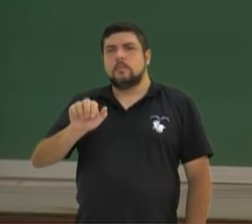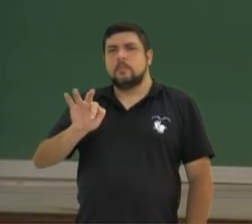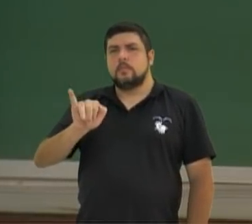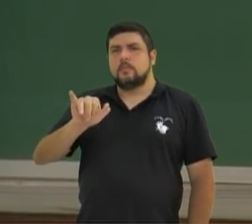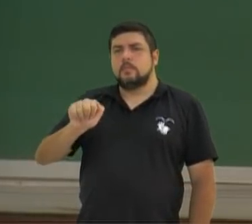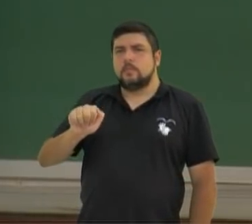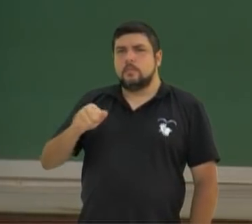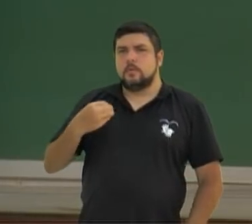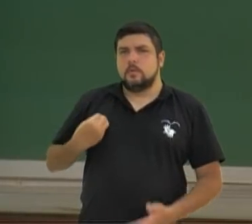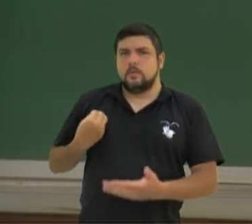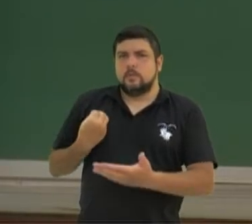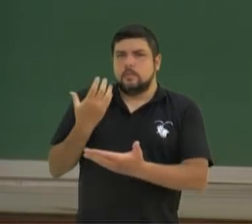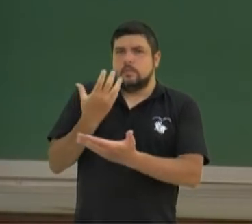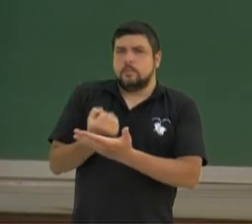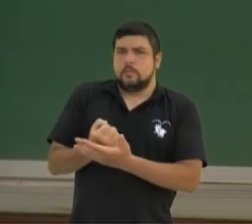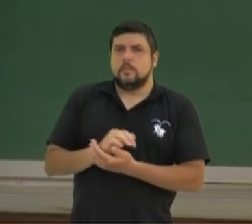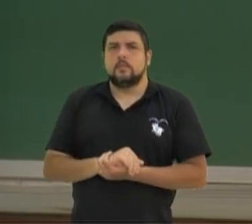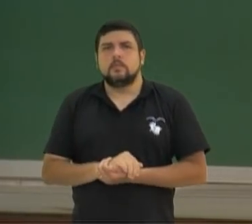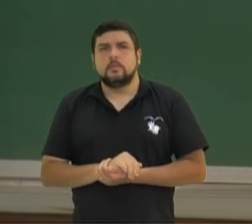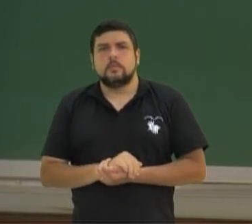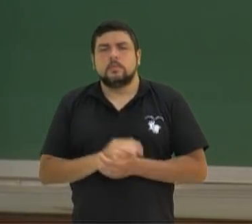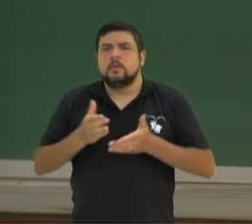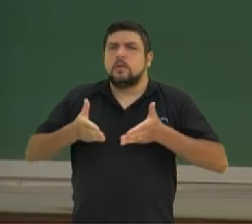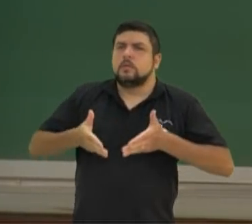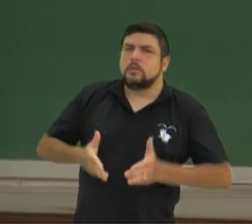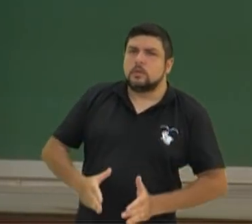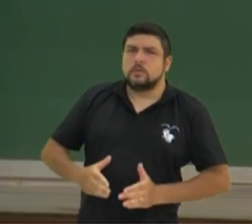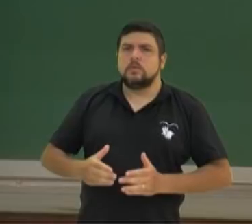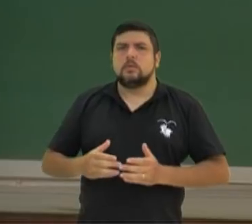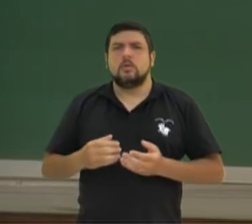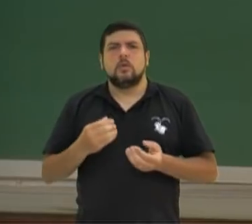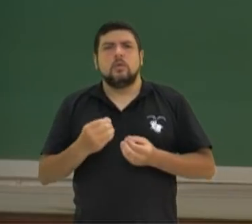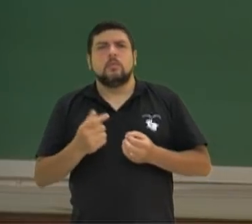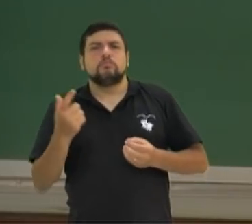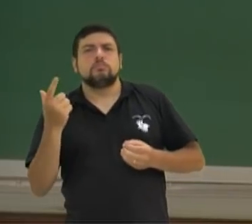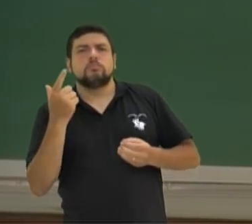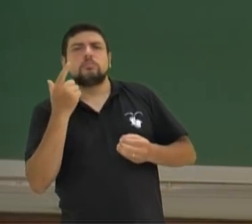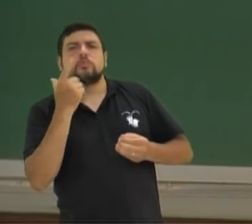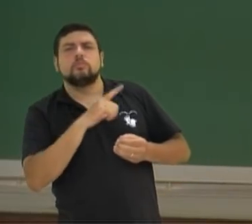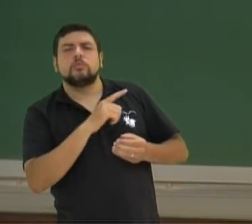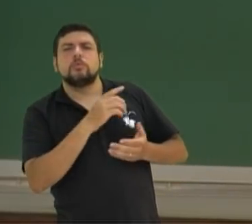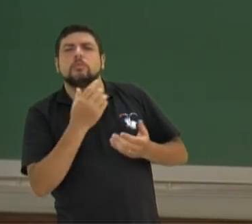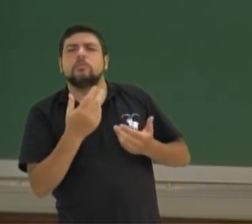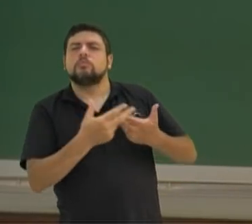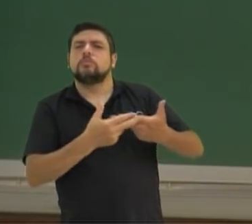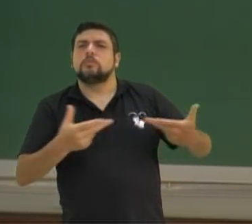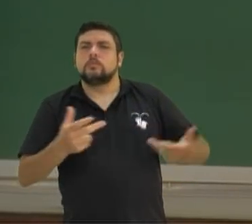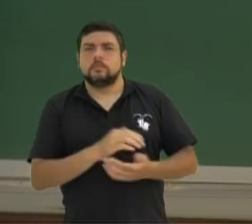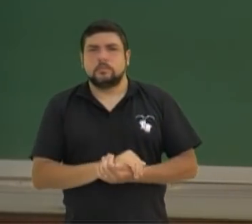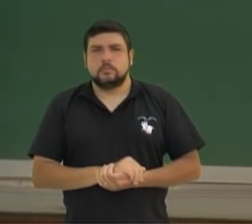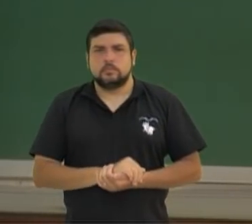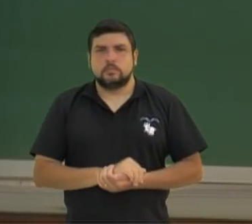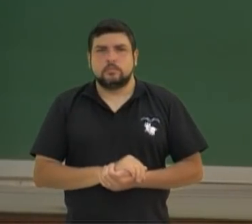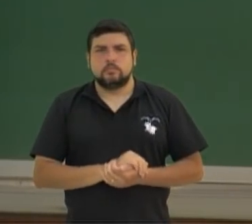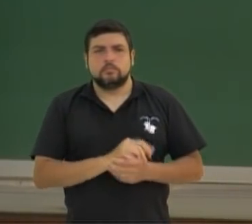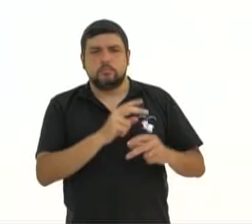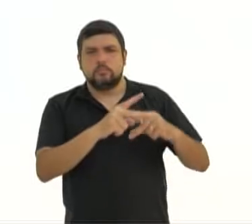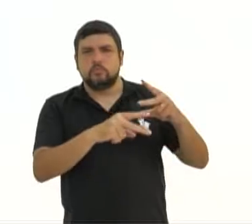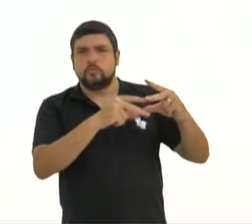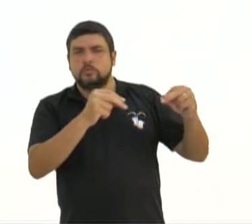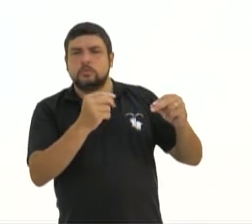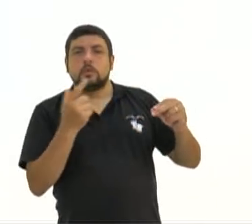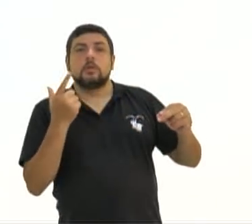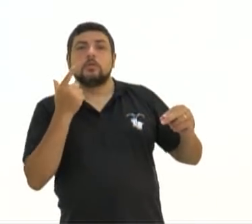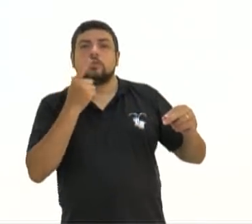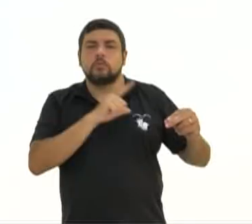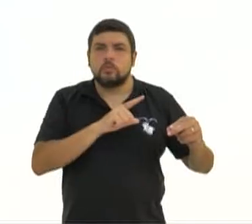é a cidade, quais os prêmios que ela já ganhou. Isso é importante a teacher mostrar para vocês. O Prêmio Nobel da Paz,